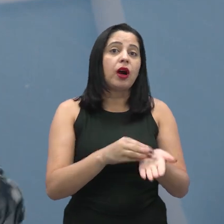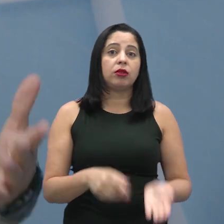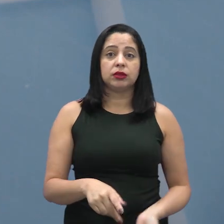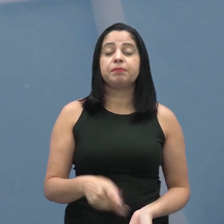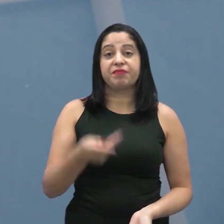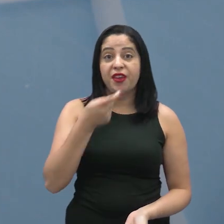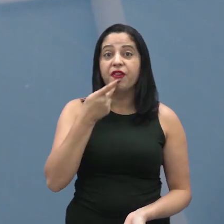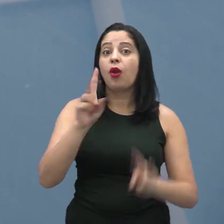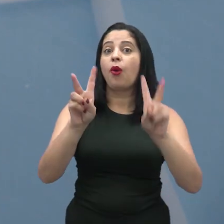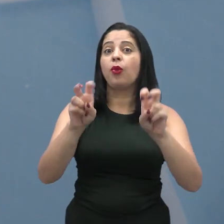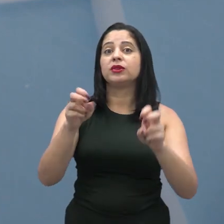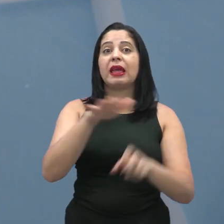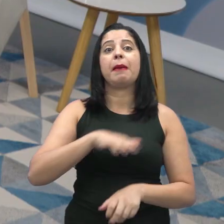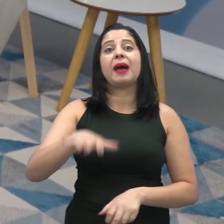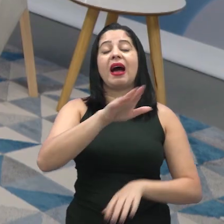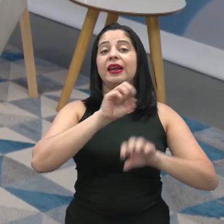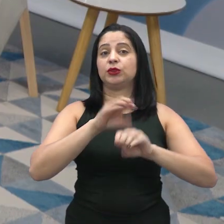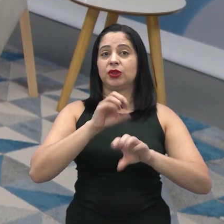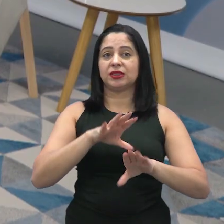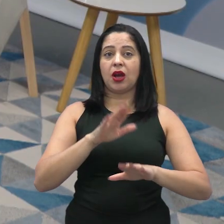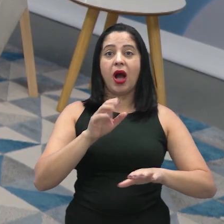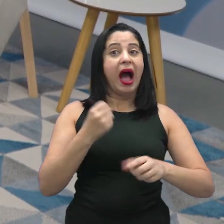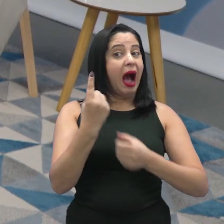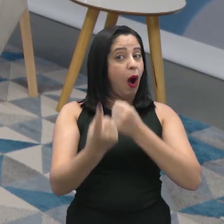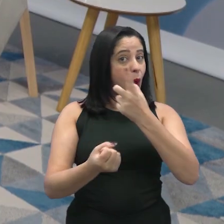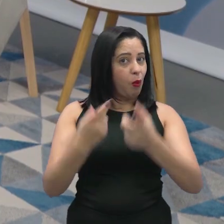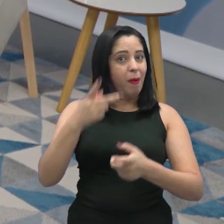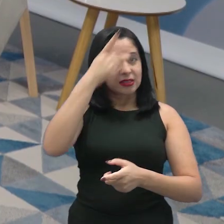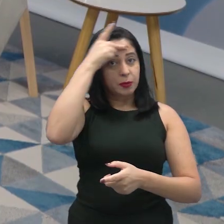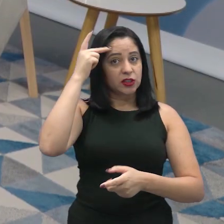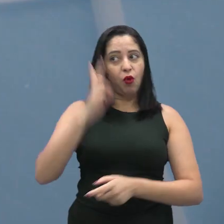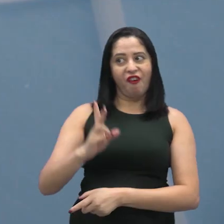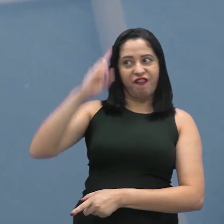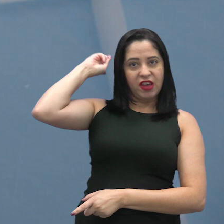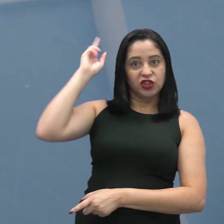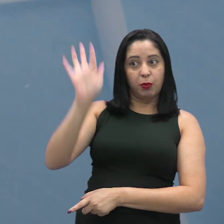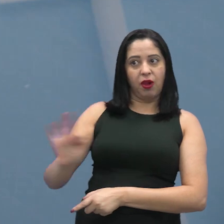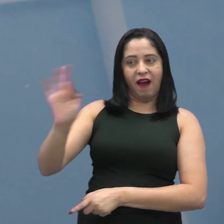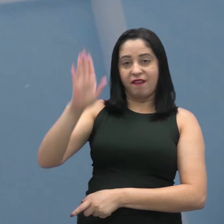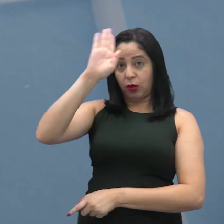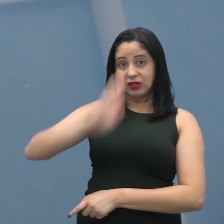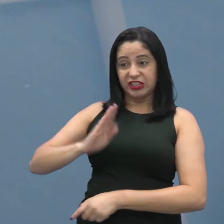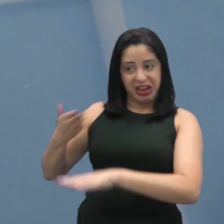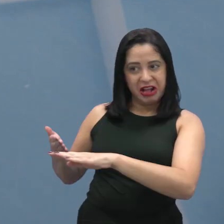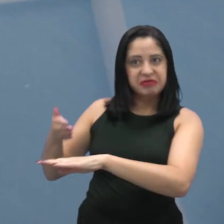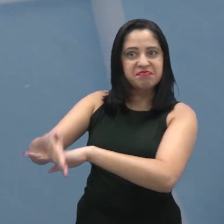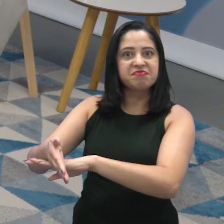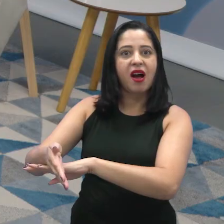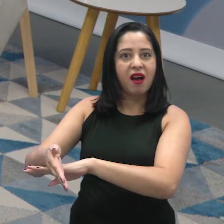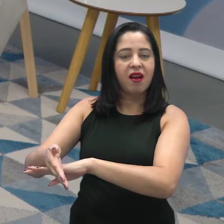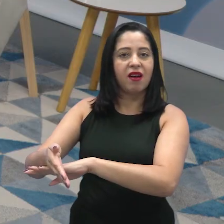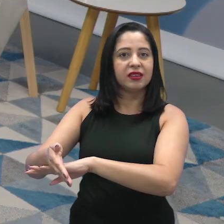né? Muitas pessoas, às vezes, passam numa universidade pública ou até privada, né? E tem essa dificuldade aí de se